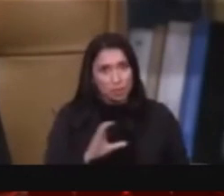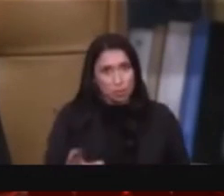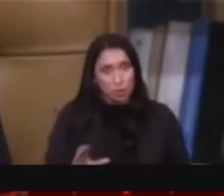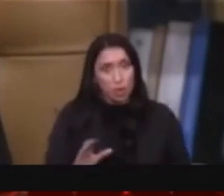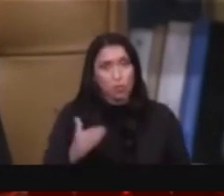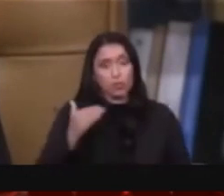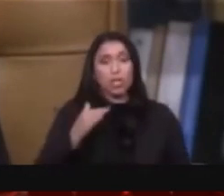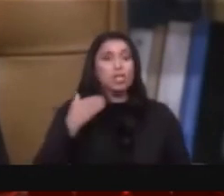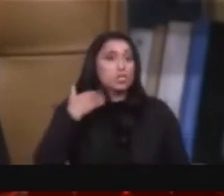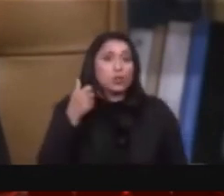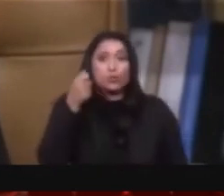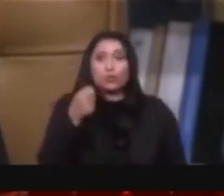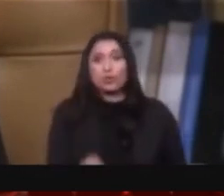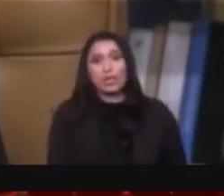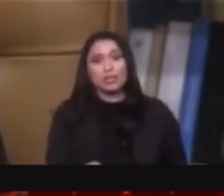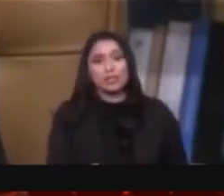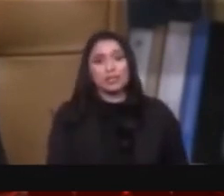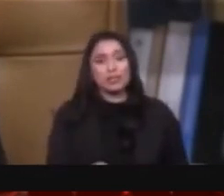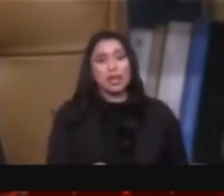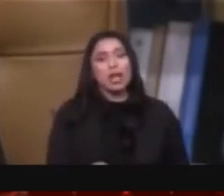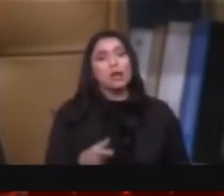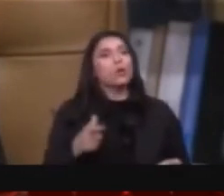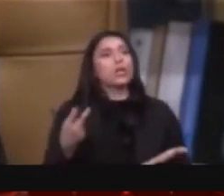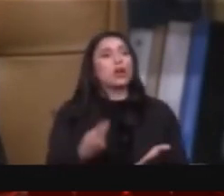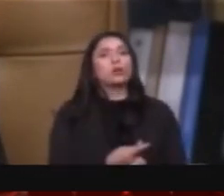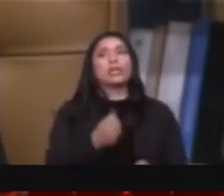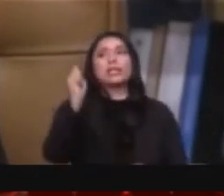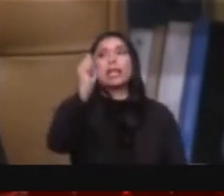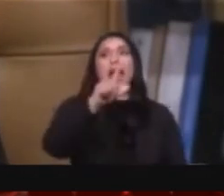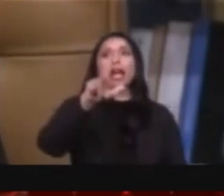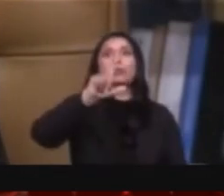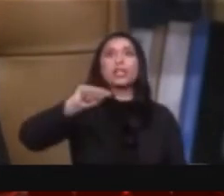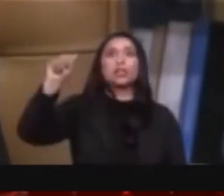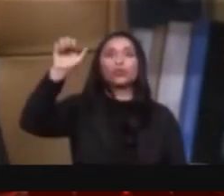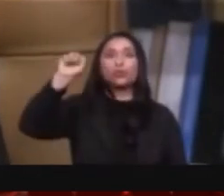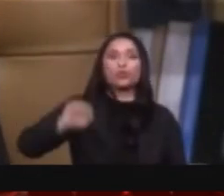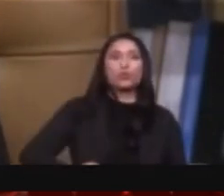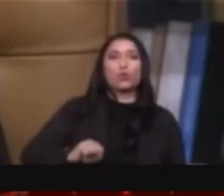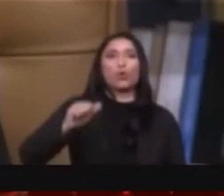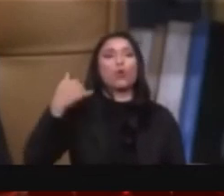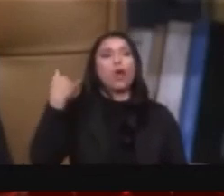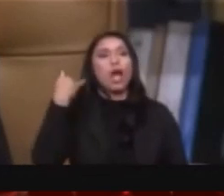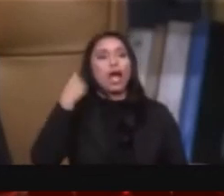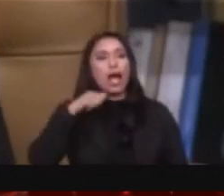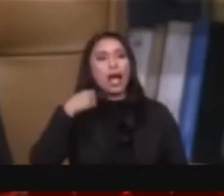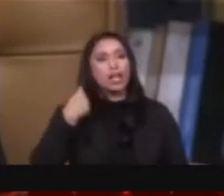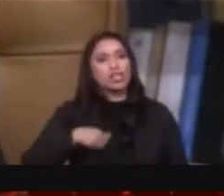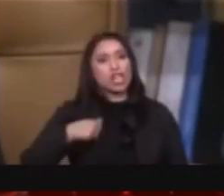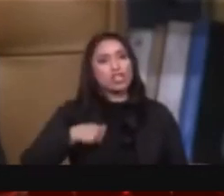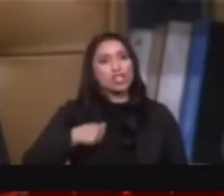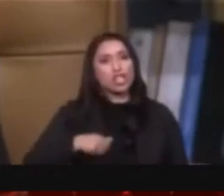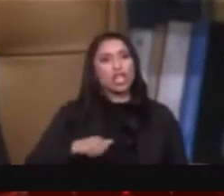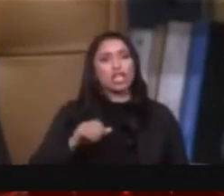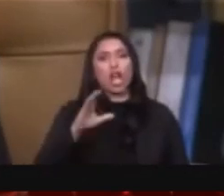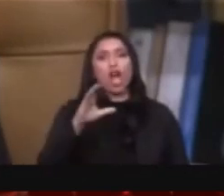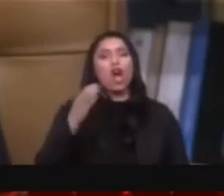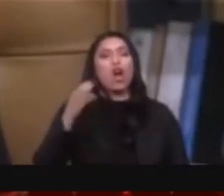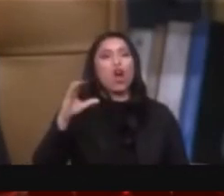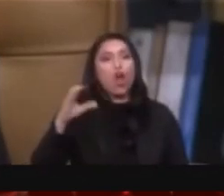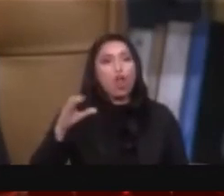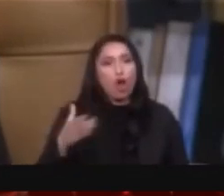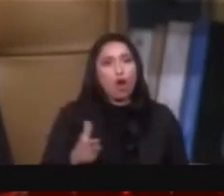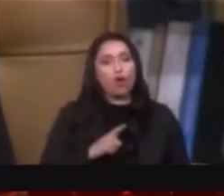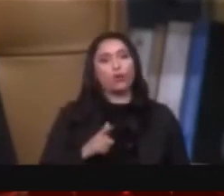Mas a verdade é que na África do Sul, na Argentina, na Colômbia, em diversos países, foi o judiciário que